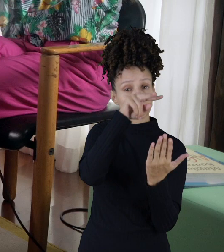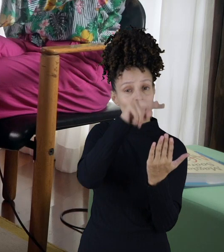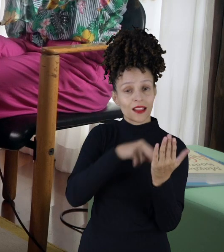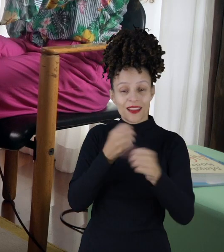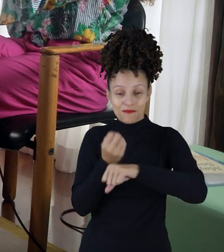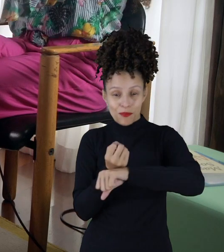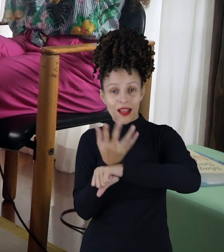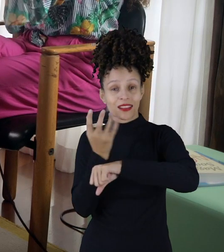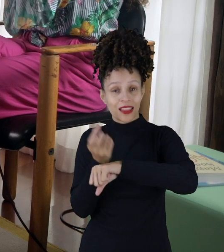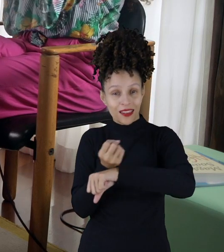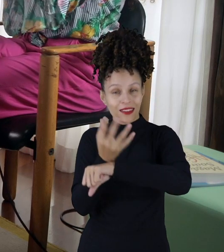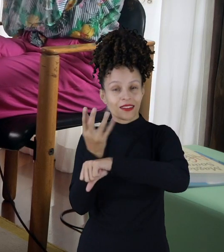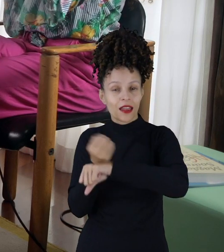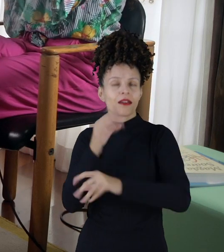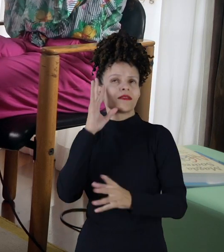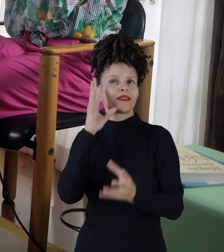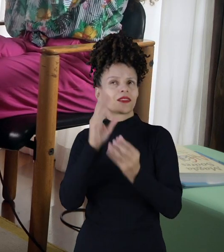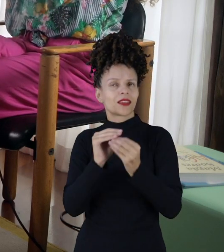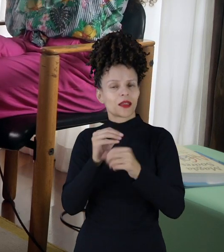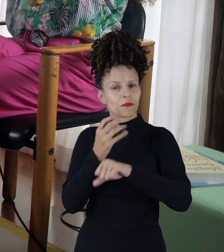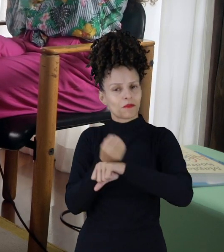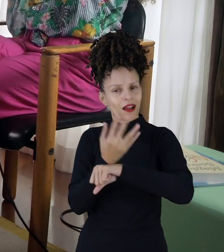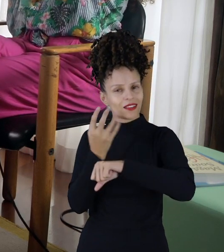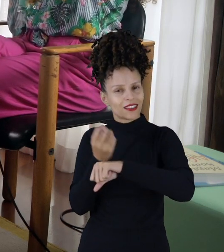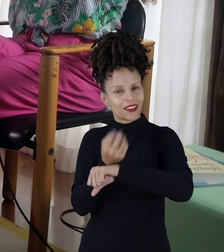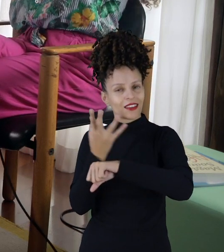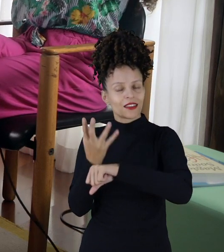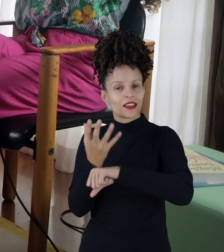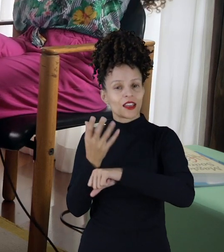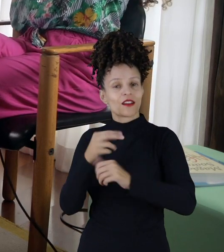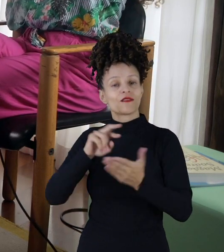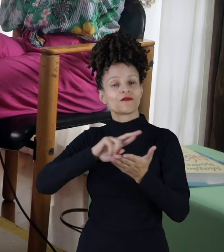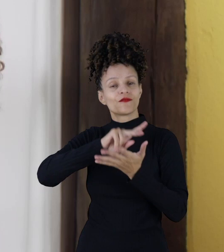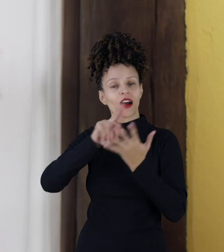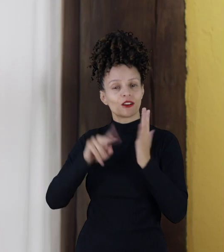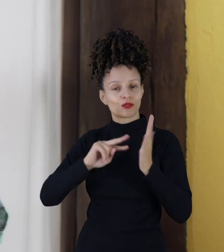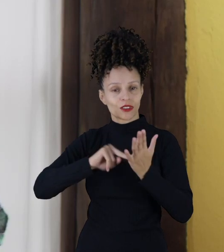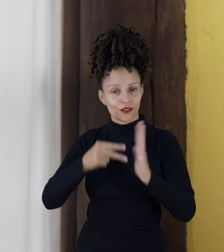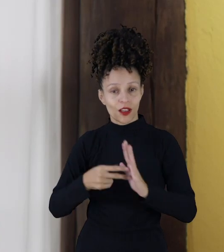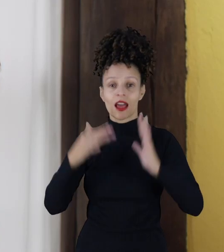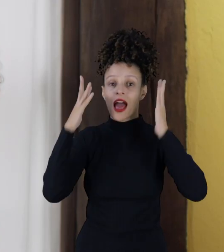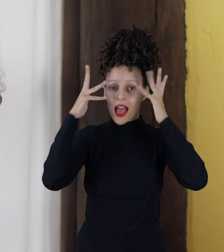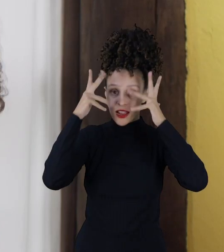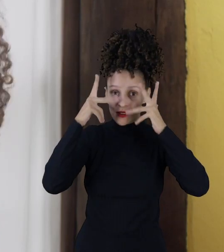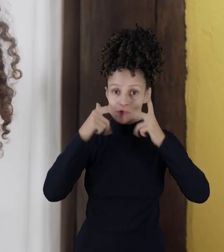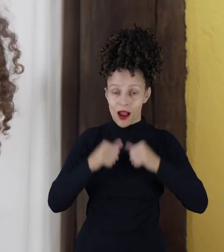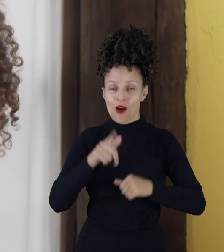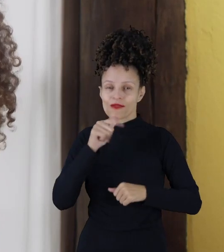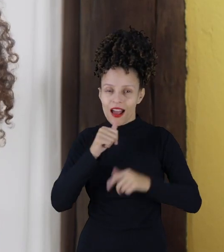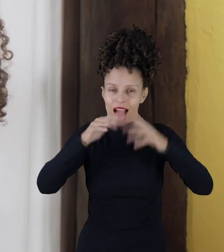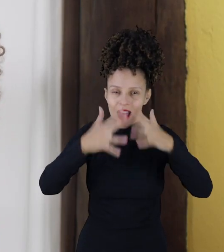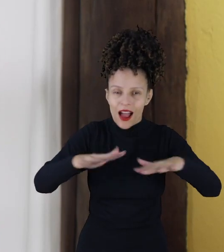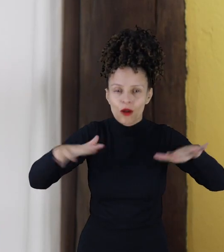e ler essa baleia, você entender essa baleia em vários com vários significados, tanto do animal que está